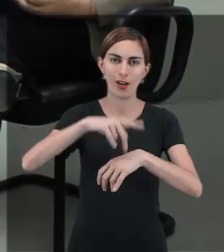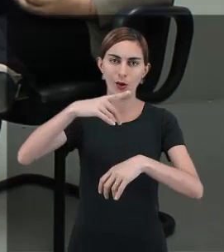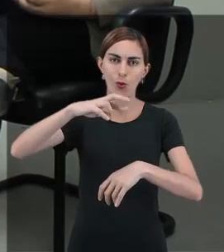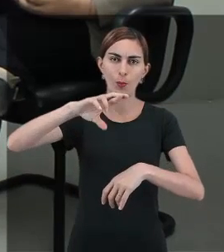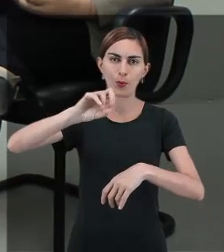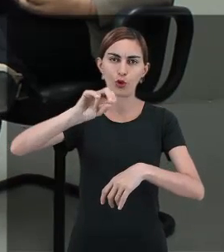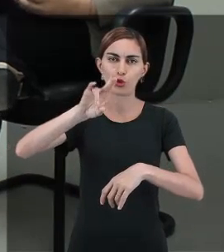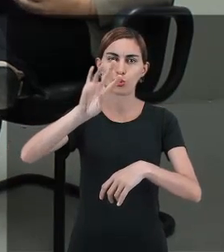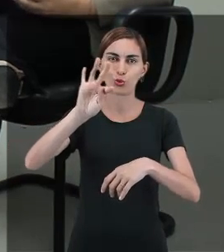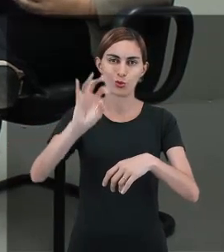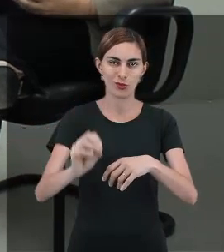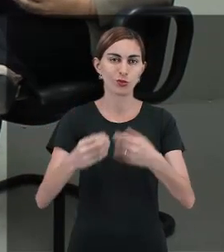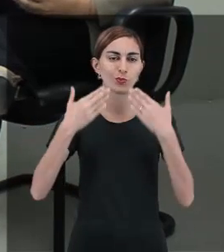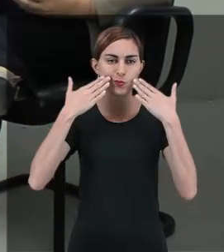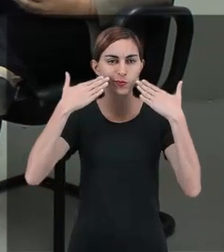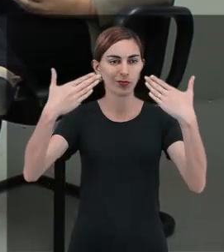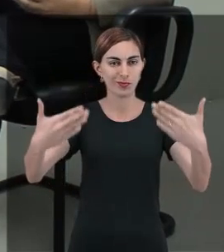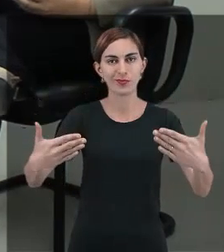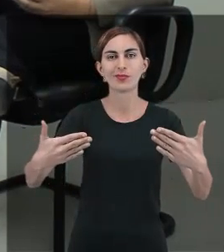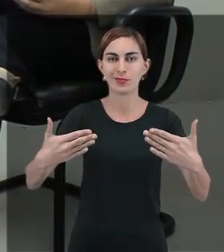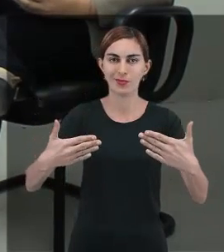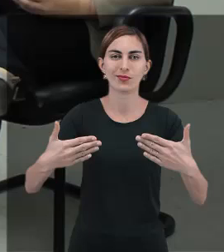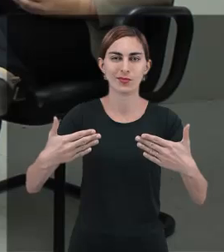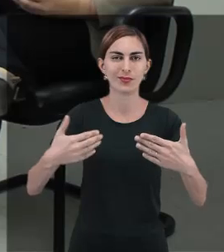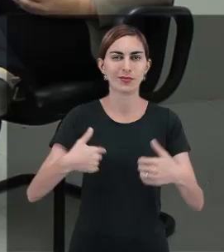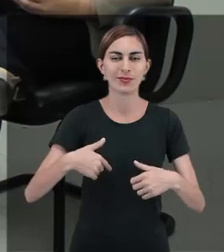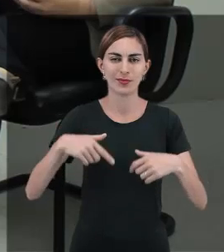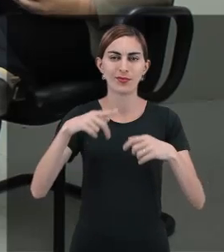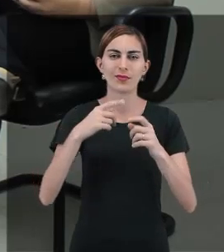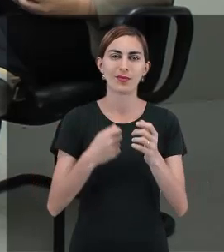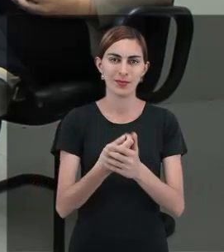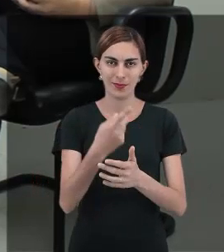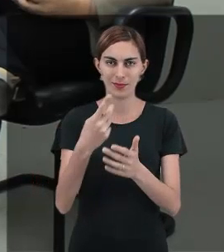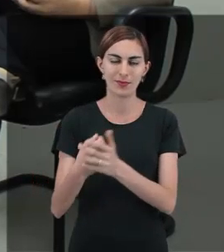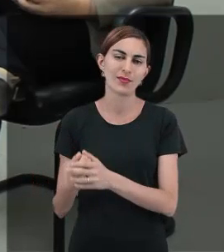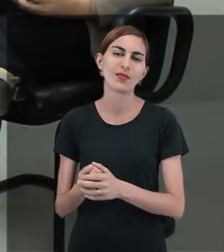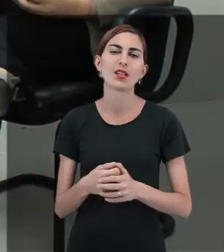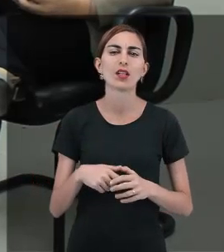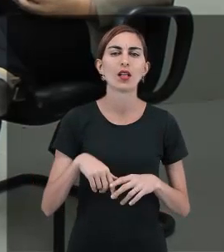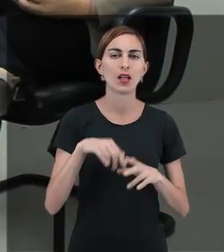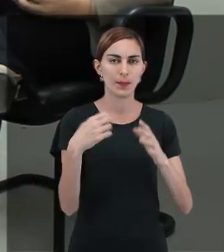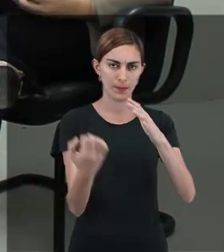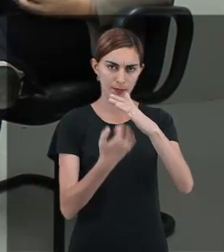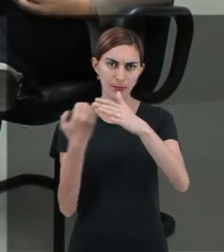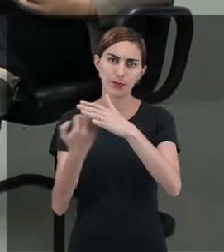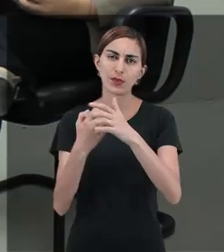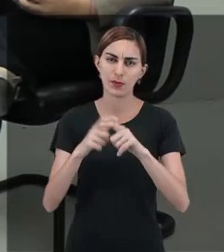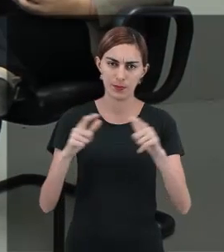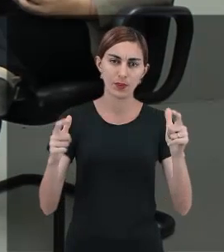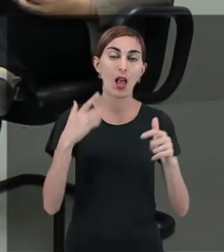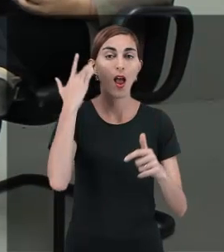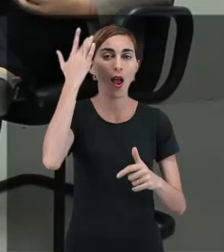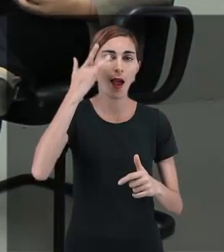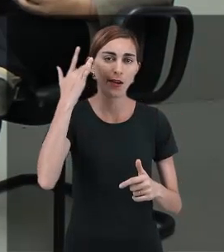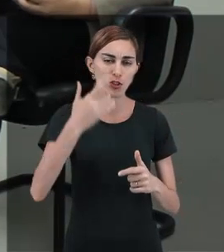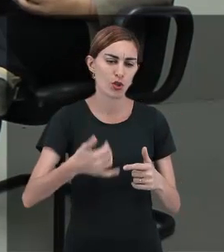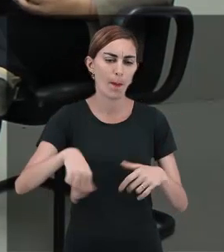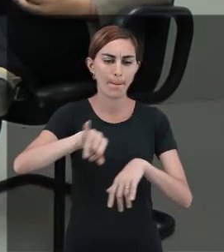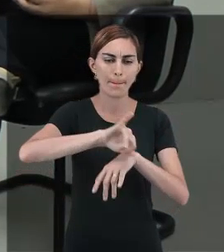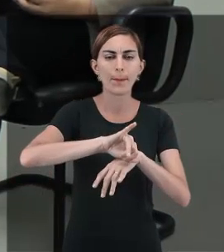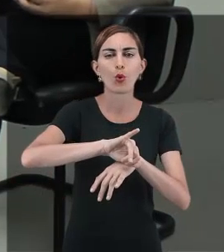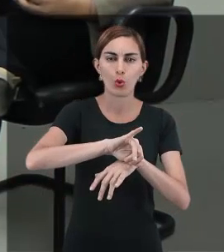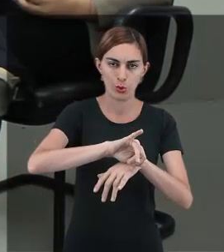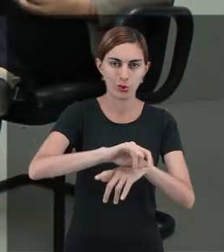à disposição do consumidor é o local que o consumidor escolhe para ele. Né? E o grave erro das empresas é exatamente achar que o ponto de